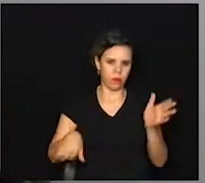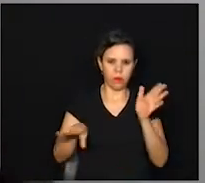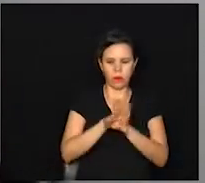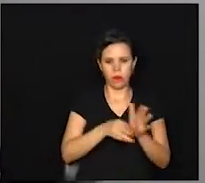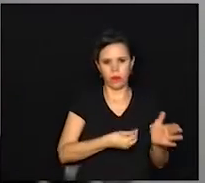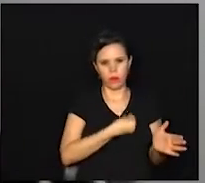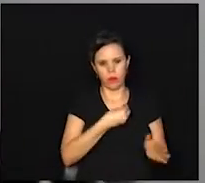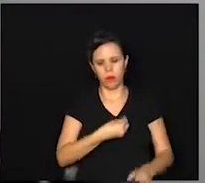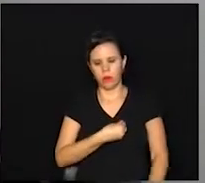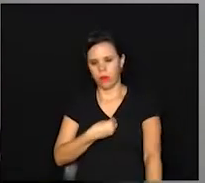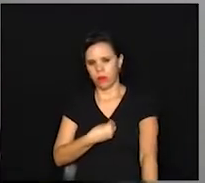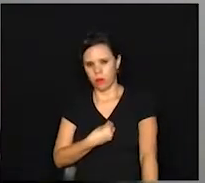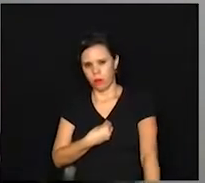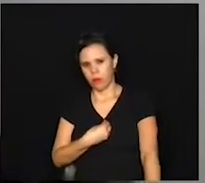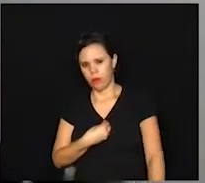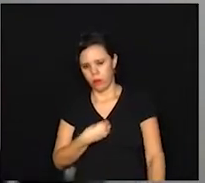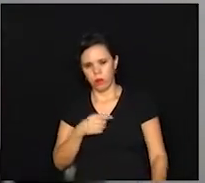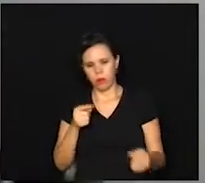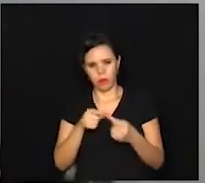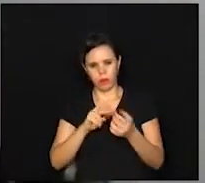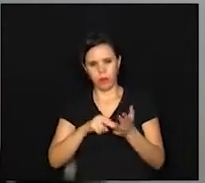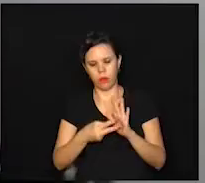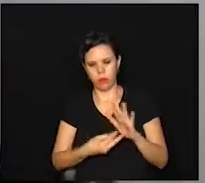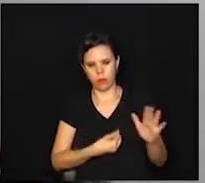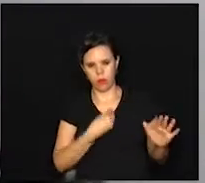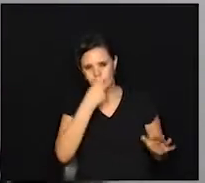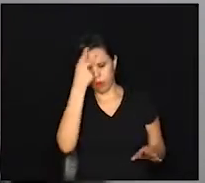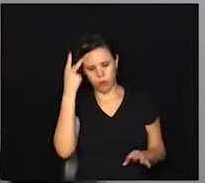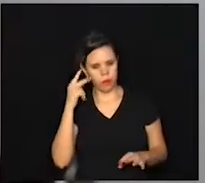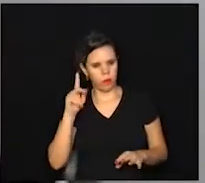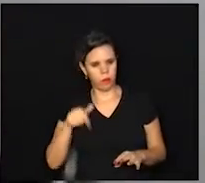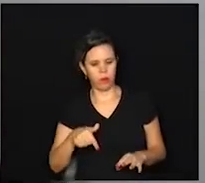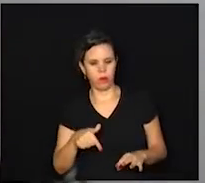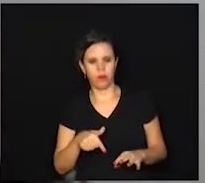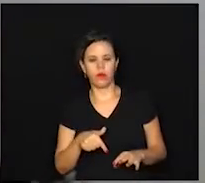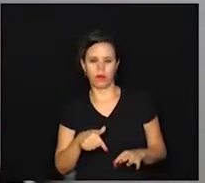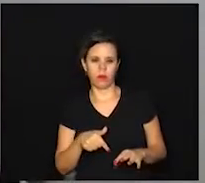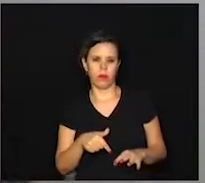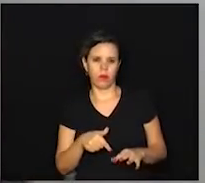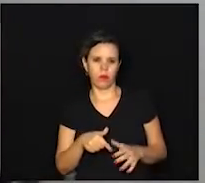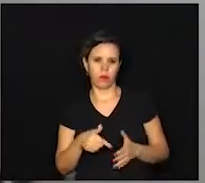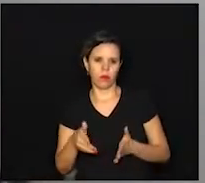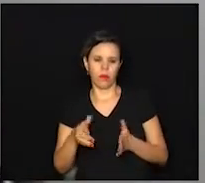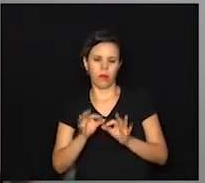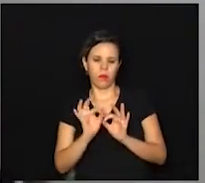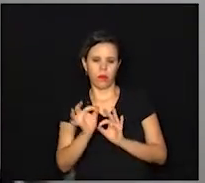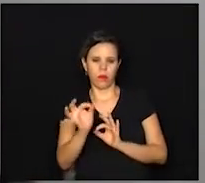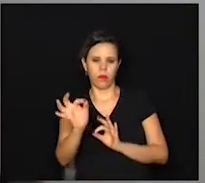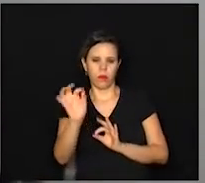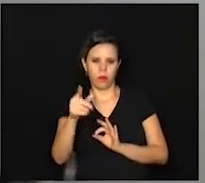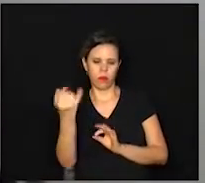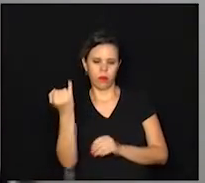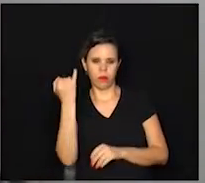que isso faça sentido na vida das pessoas. A gente sabe que é um caminho muito grande, né? Mas eu acho que é super importante que a